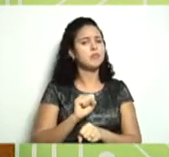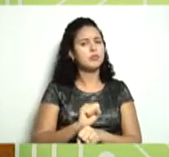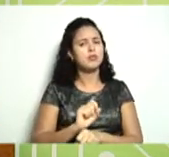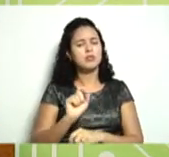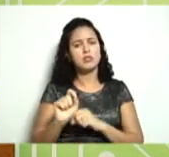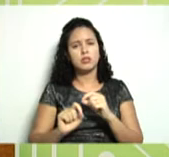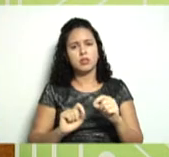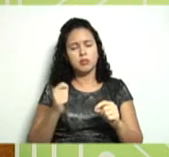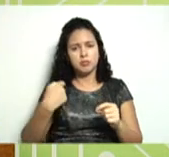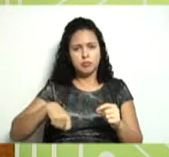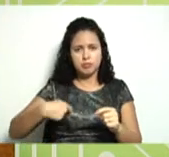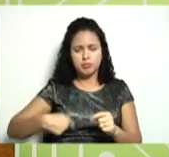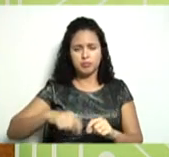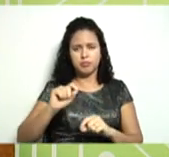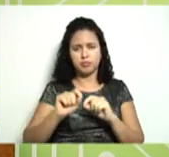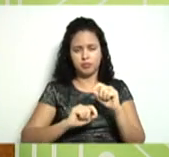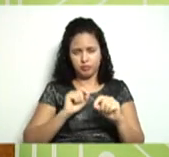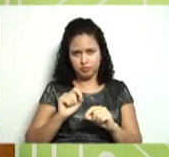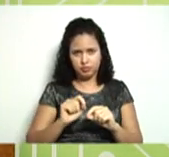ter alguma